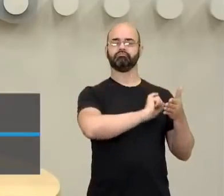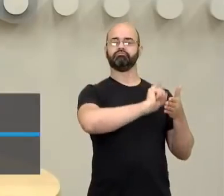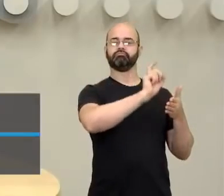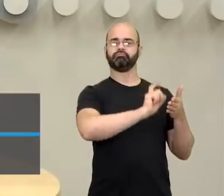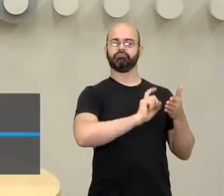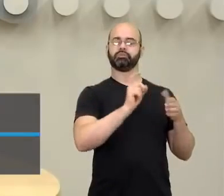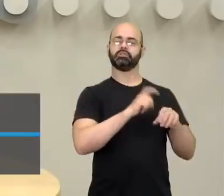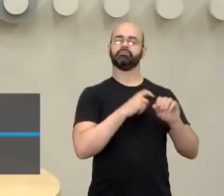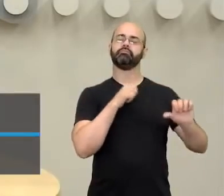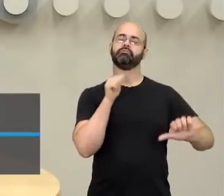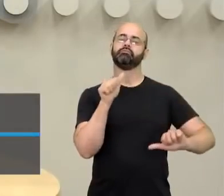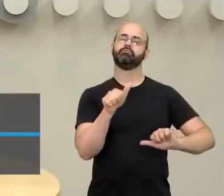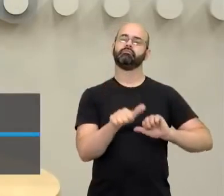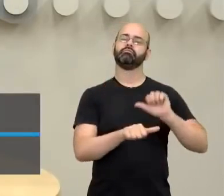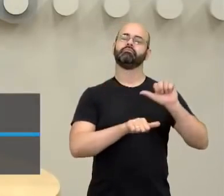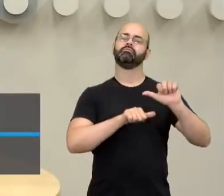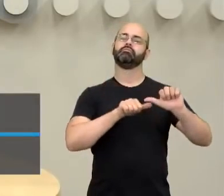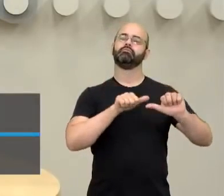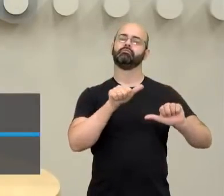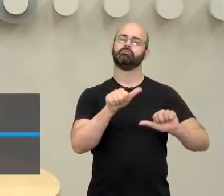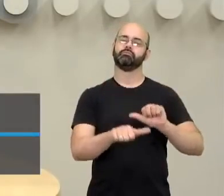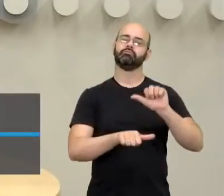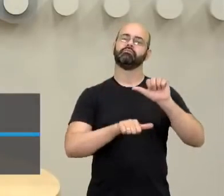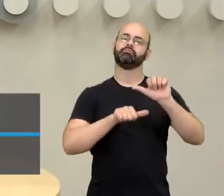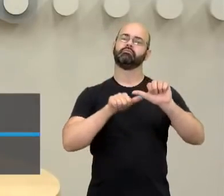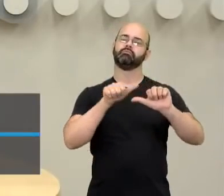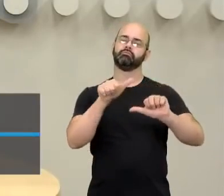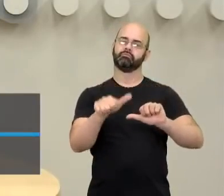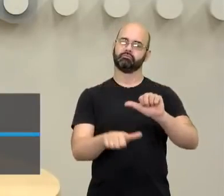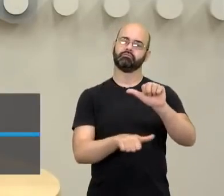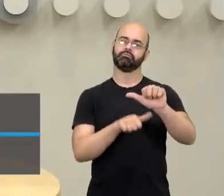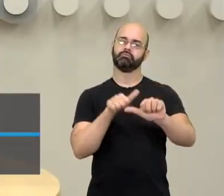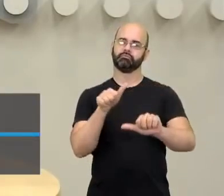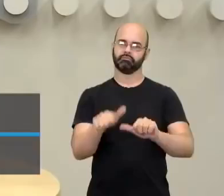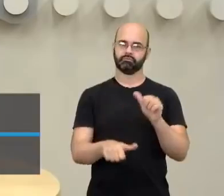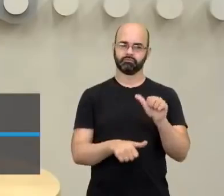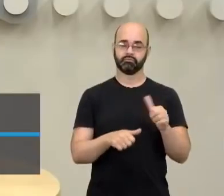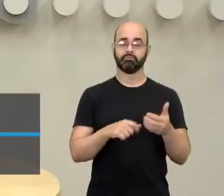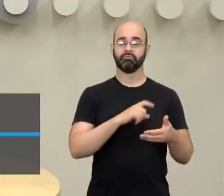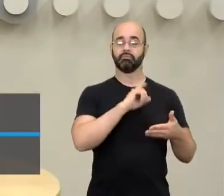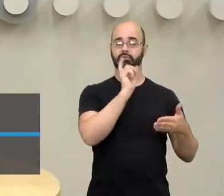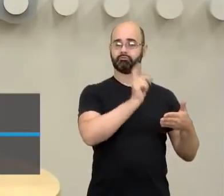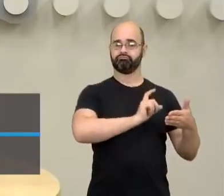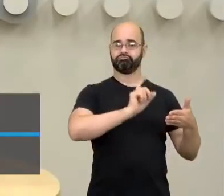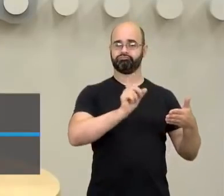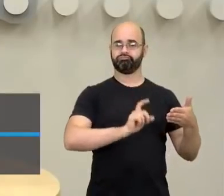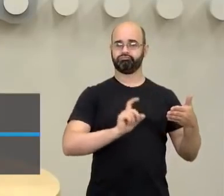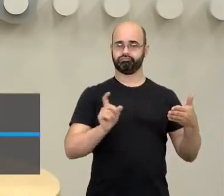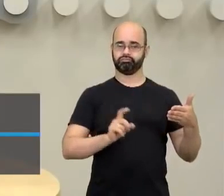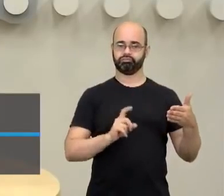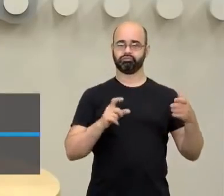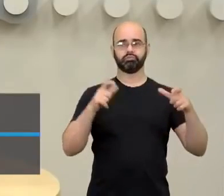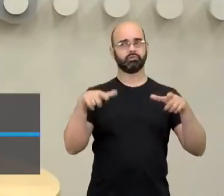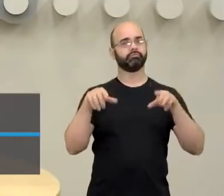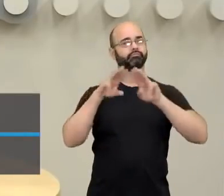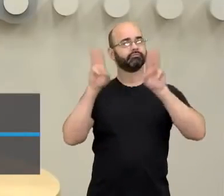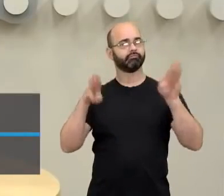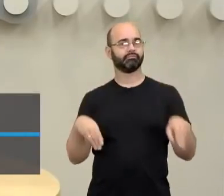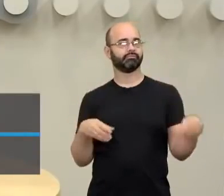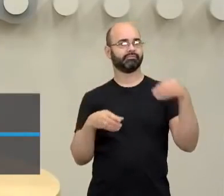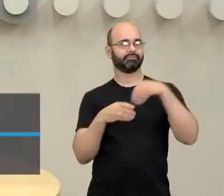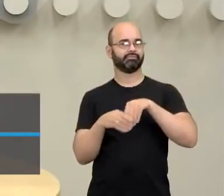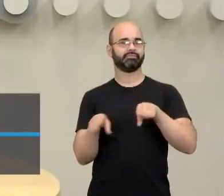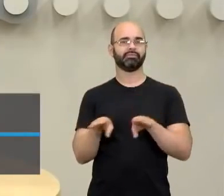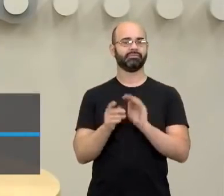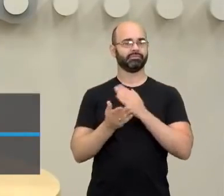mudança, né? Essa mudança bem radical aí, quando o grafite ele começa a ganhar os espaços expositivos de museus, por exemplo. Só